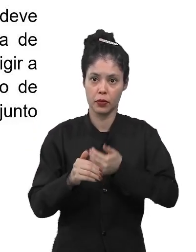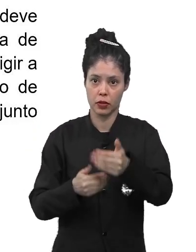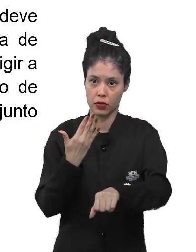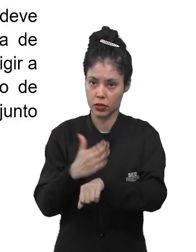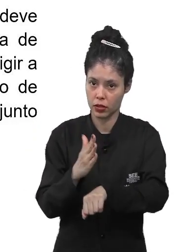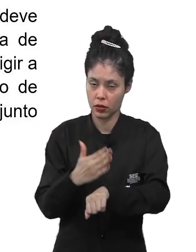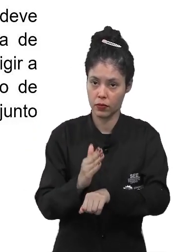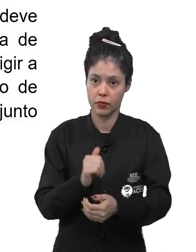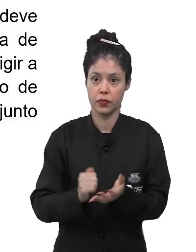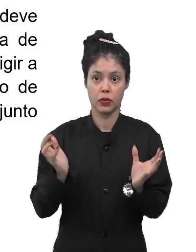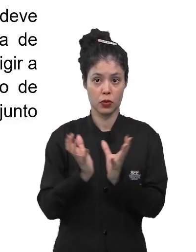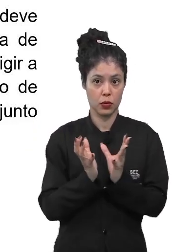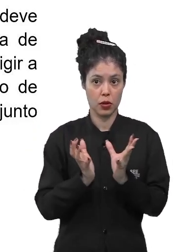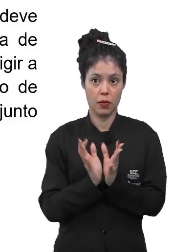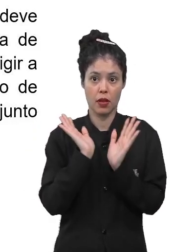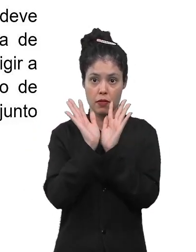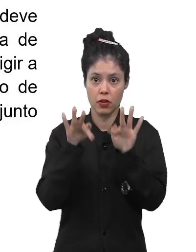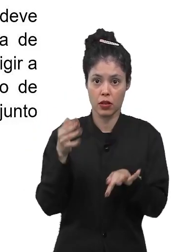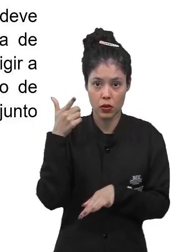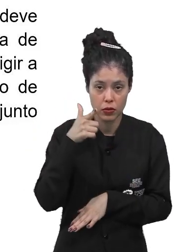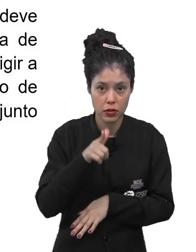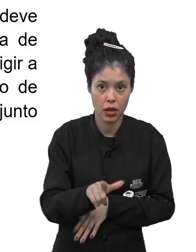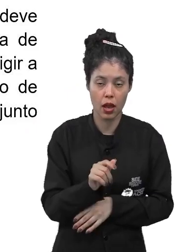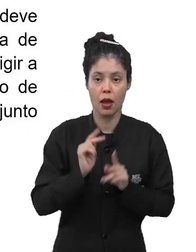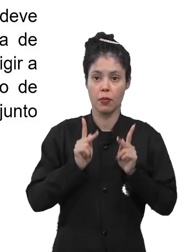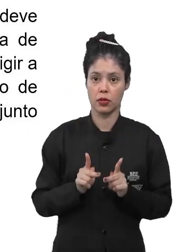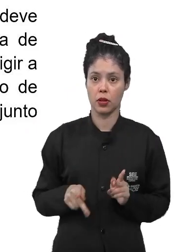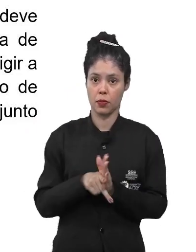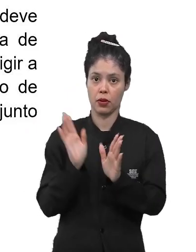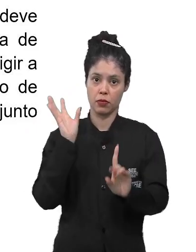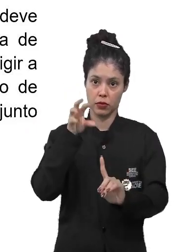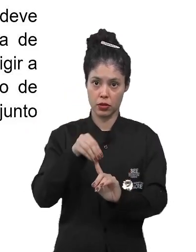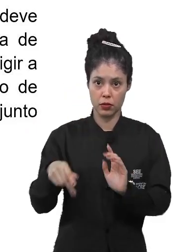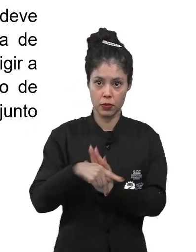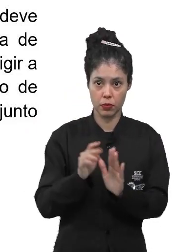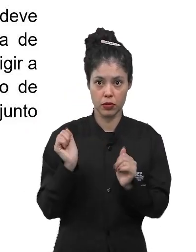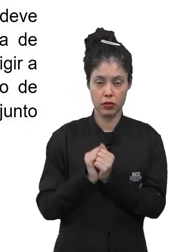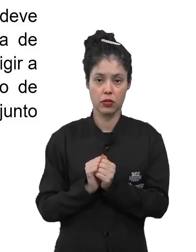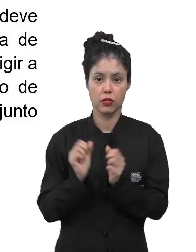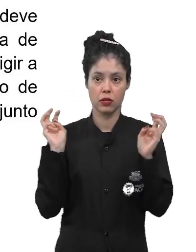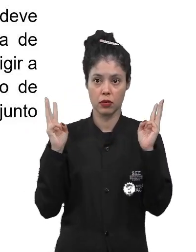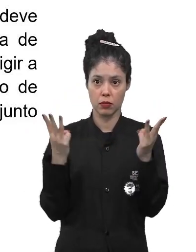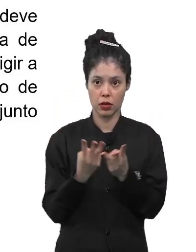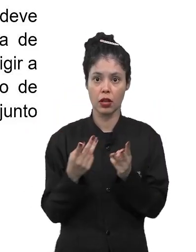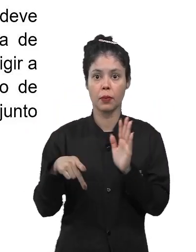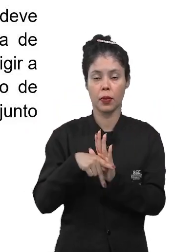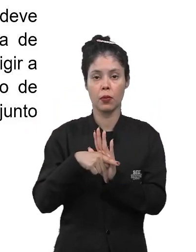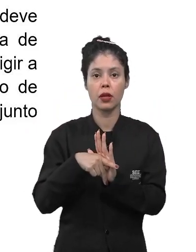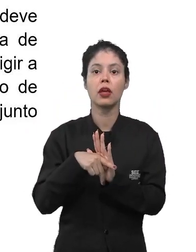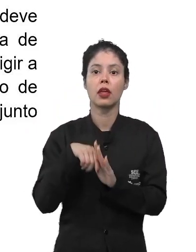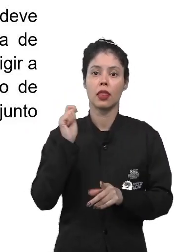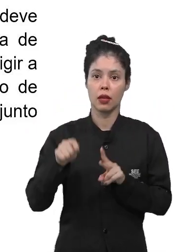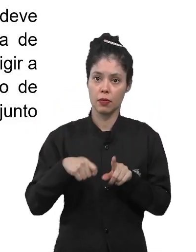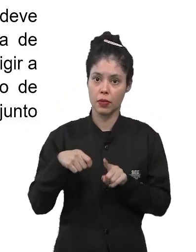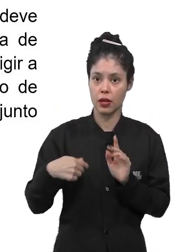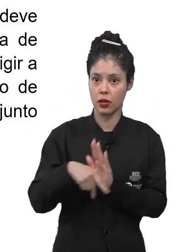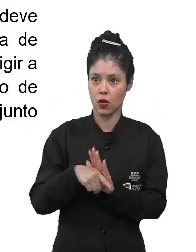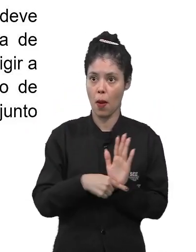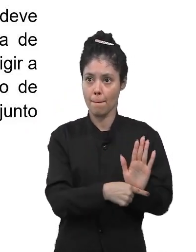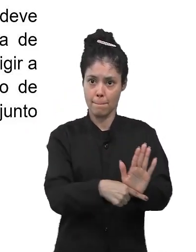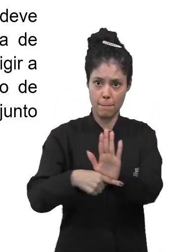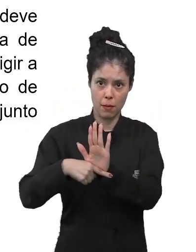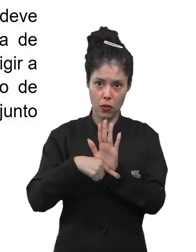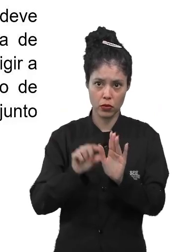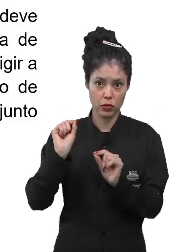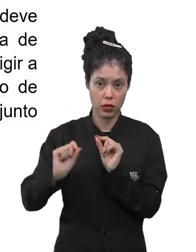treinamento de sua equipe, a fim de corrigir a posição do centro de massa indicado pela máquina, um mecânico apresenta